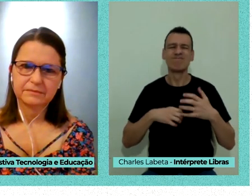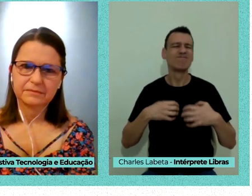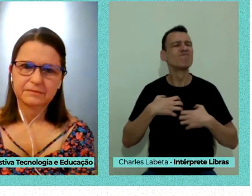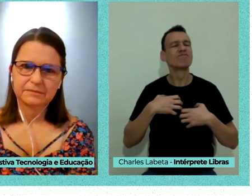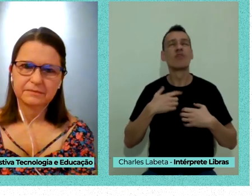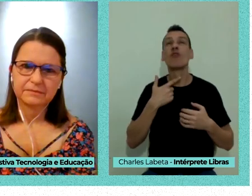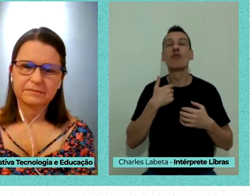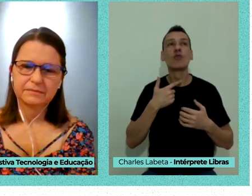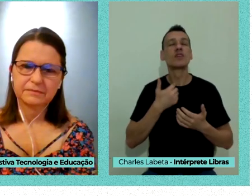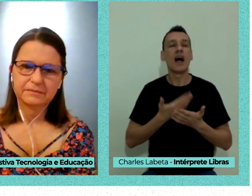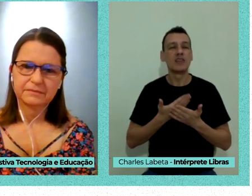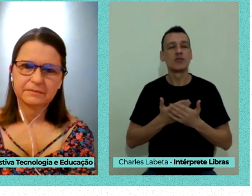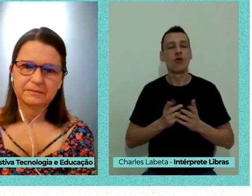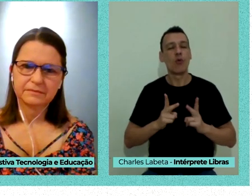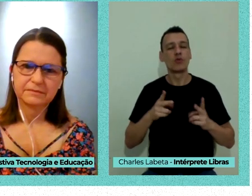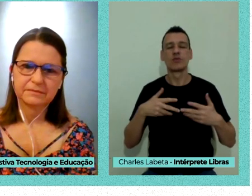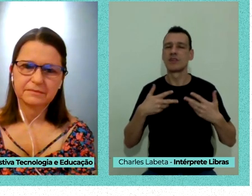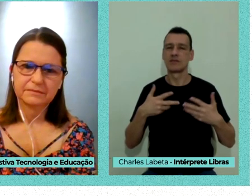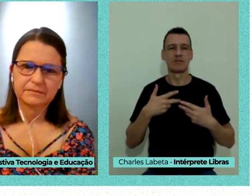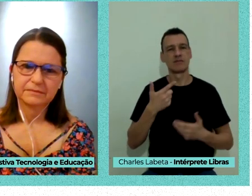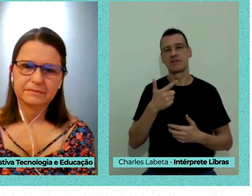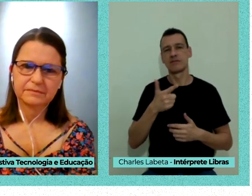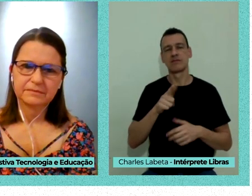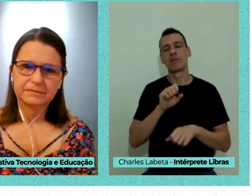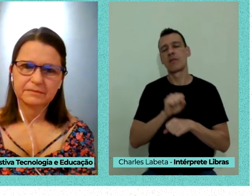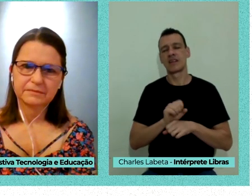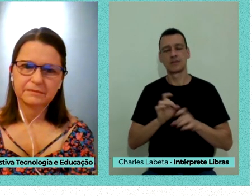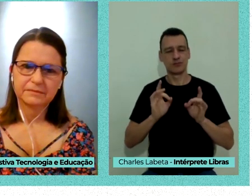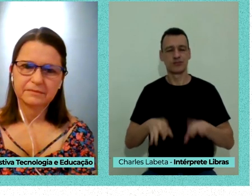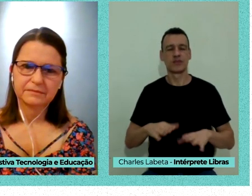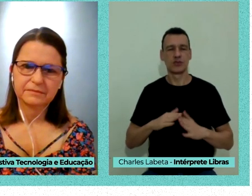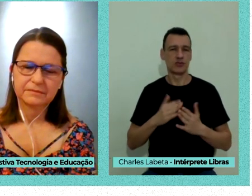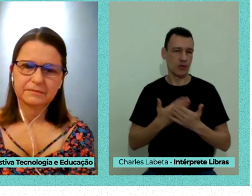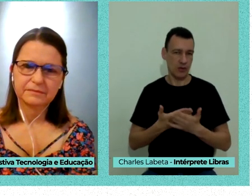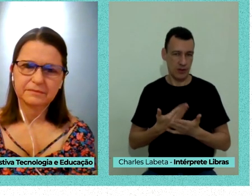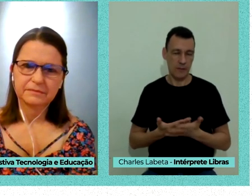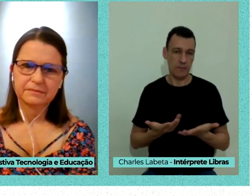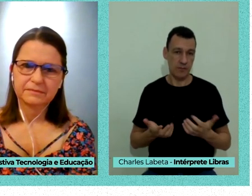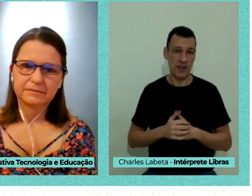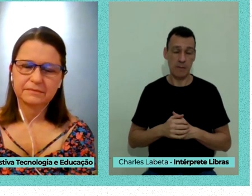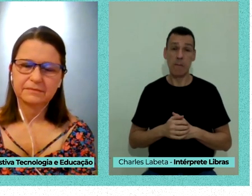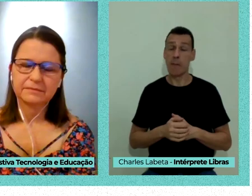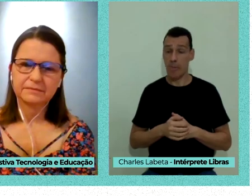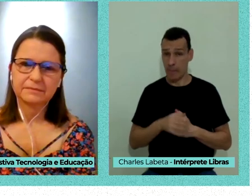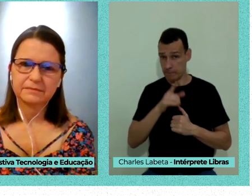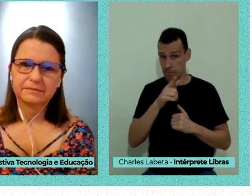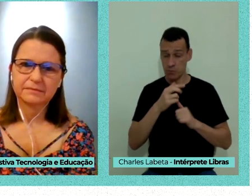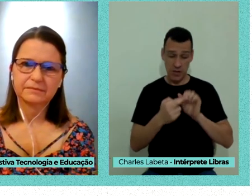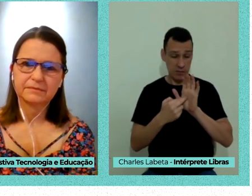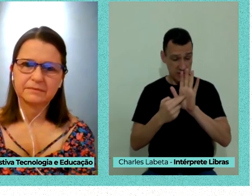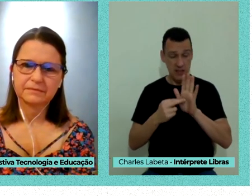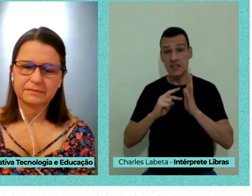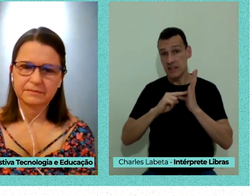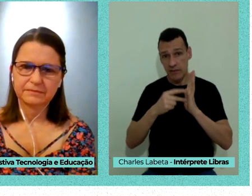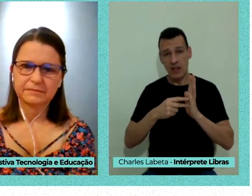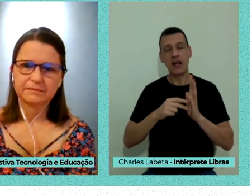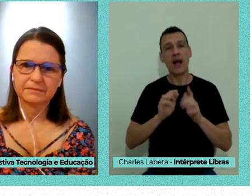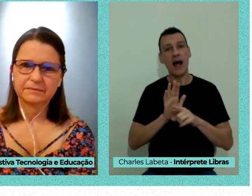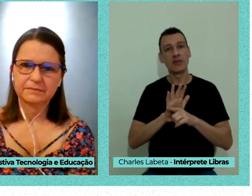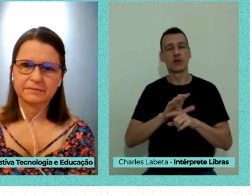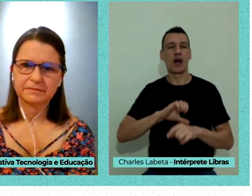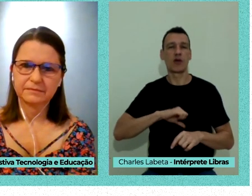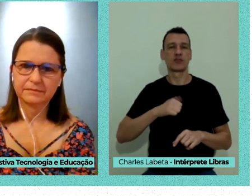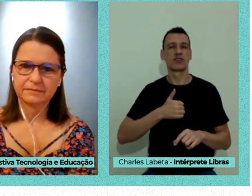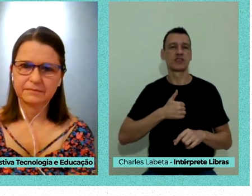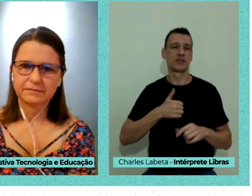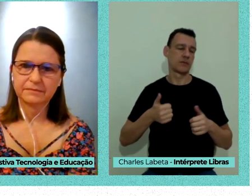a representatividade, ela entra nesse campo, no campo mais profundo da autoestima, da possibilidade